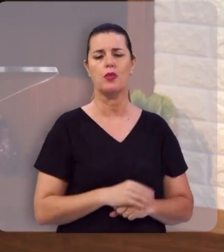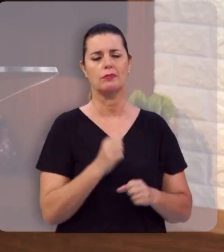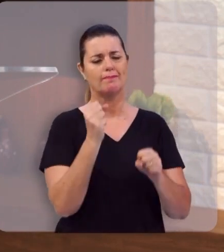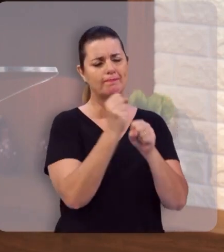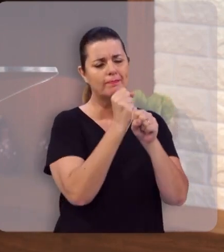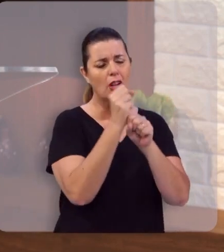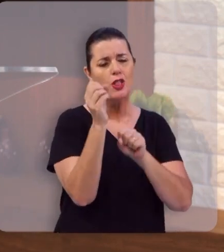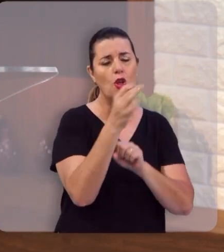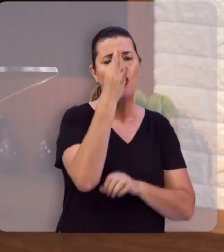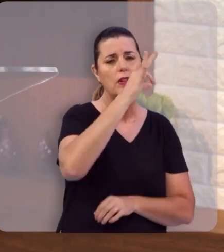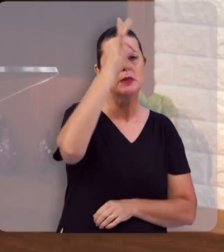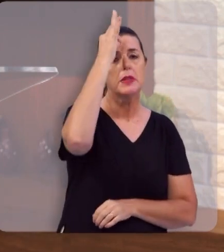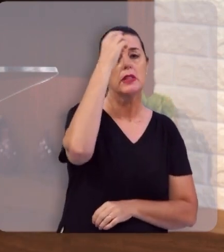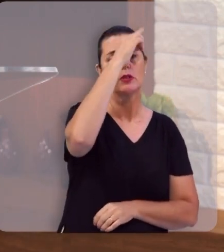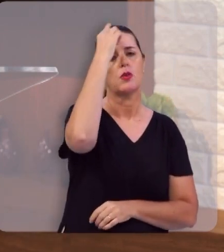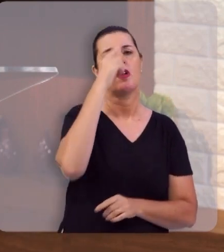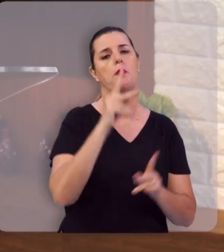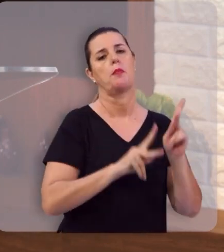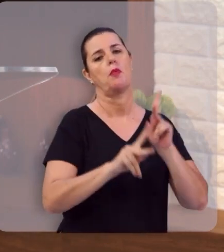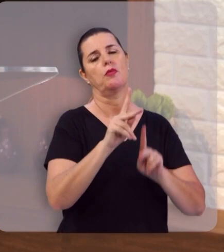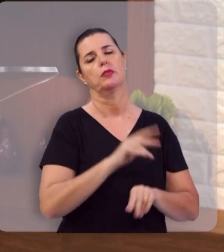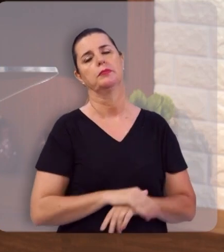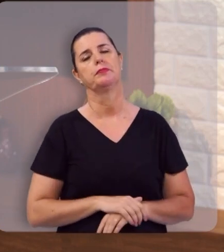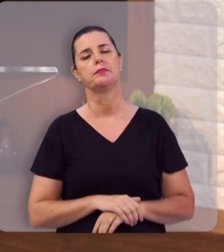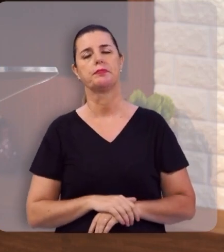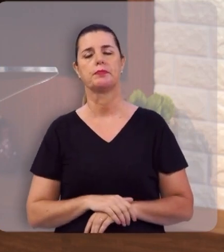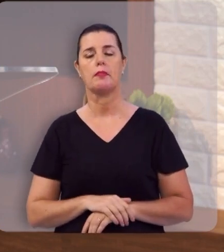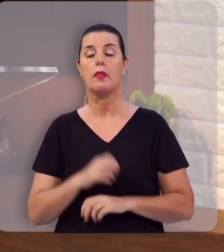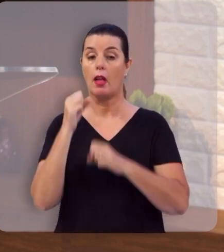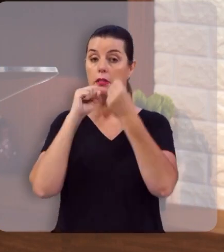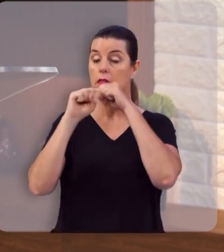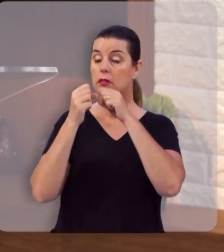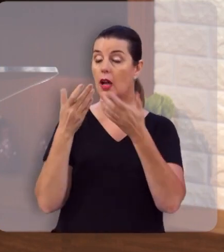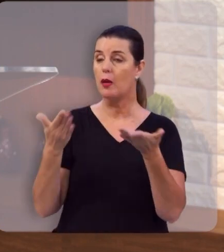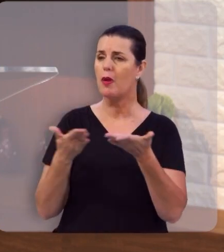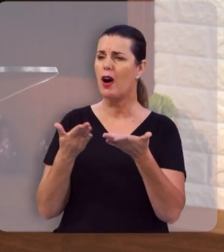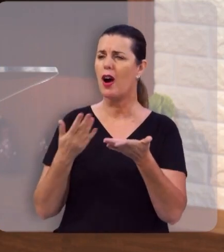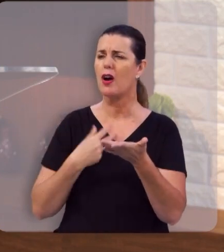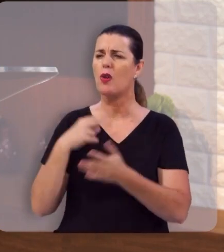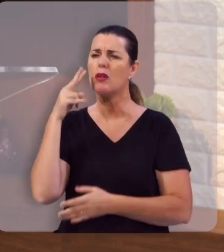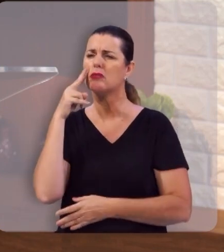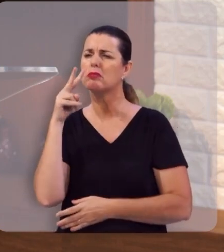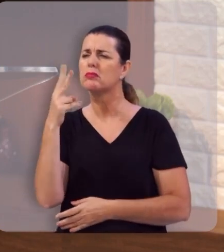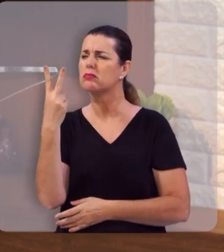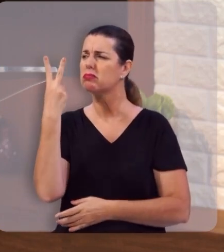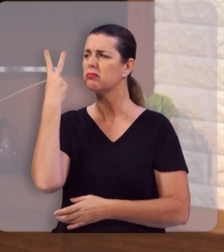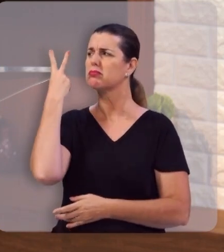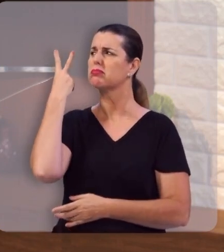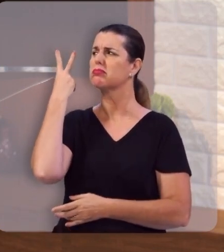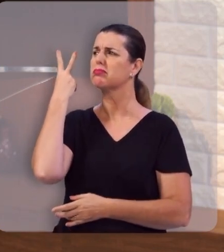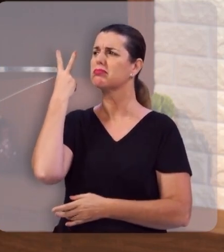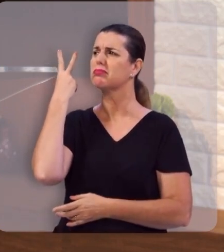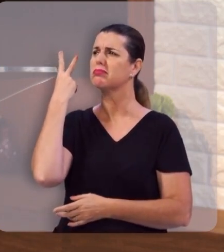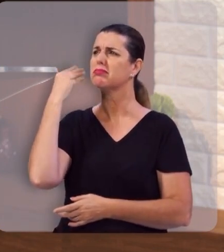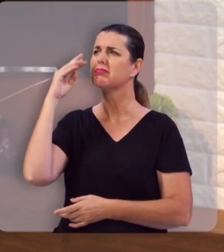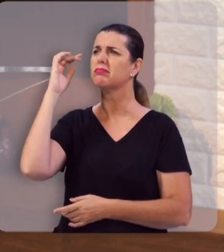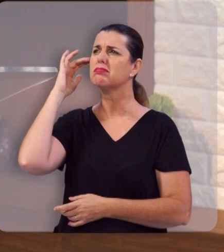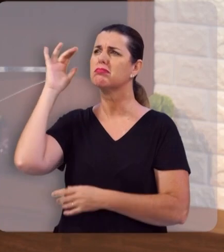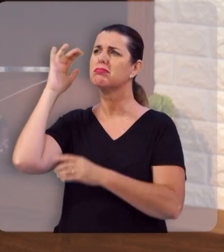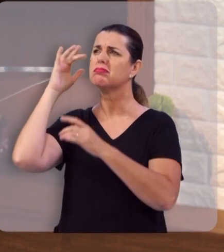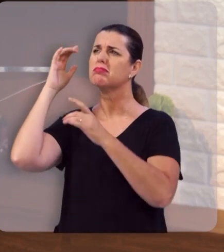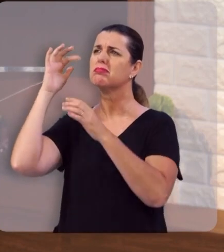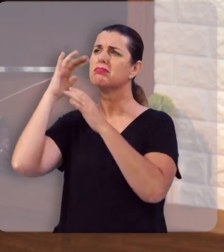e restaurar a vida espiritual do povo. O salmista agora está olhando pelas lentes do retrovisor, olhando